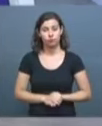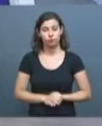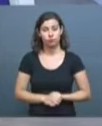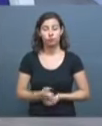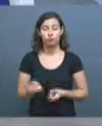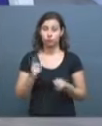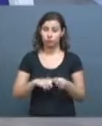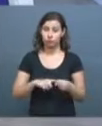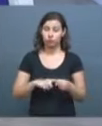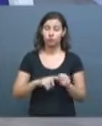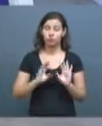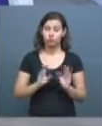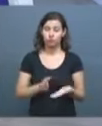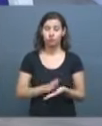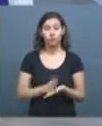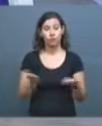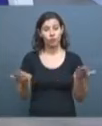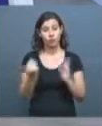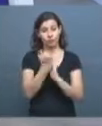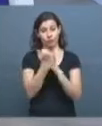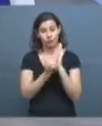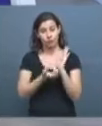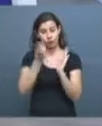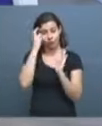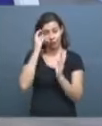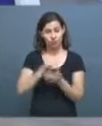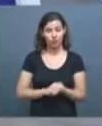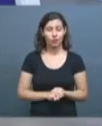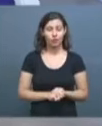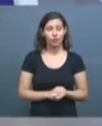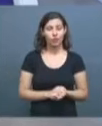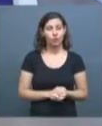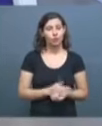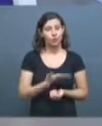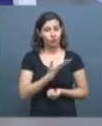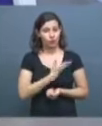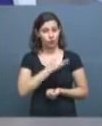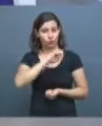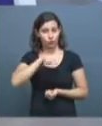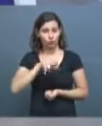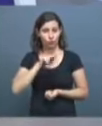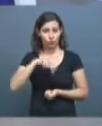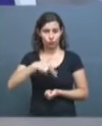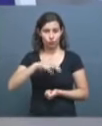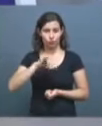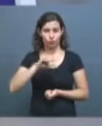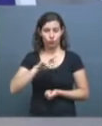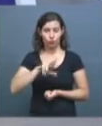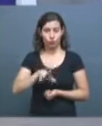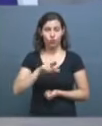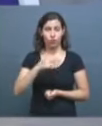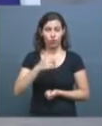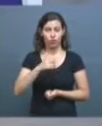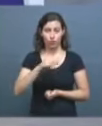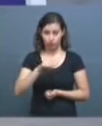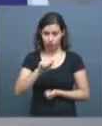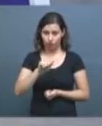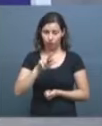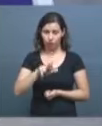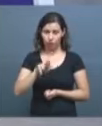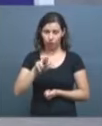já já. É hora da agenda cultural e o meu colega Júnior Caritel está de volta das férias. Boa noite, Júnior.